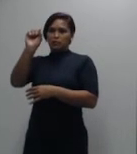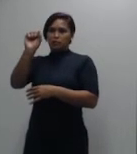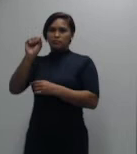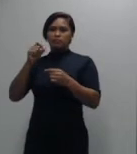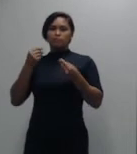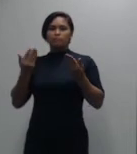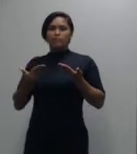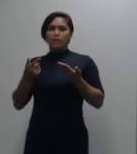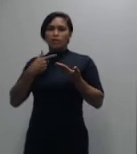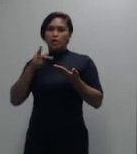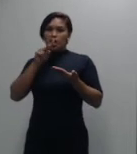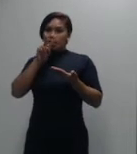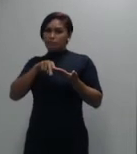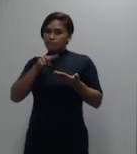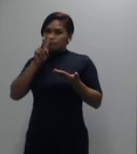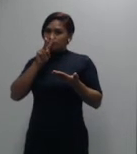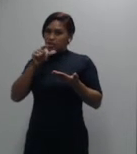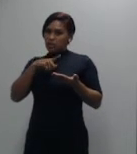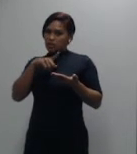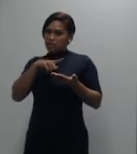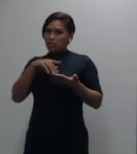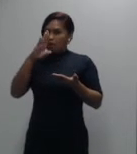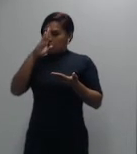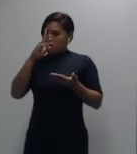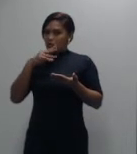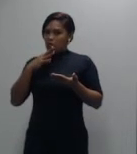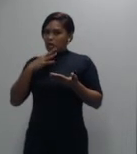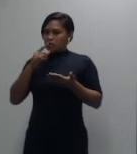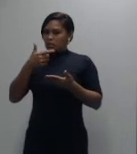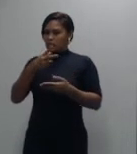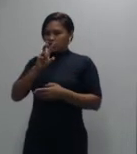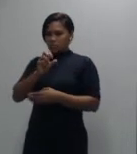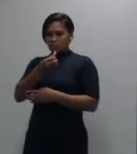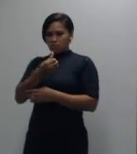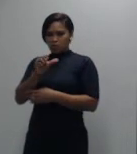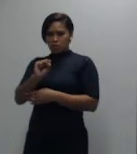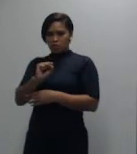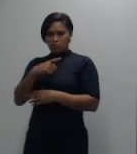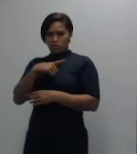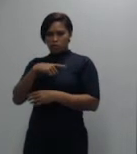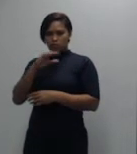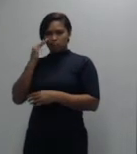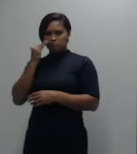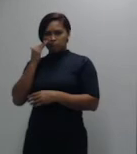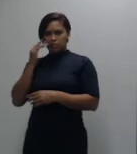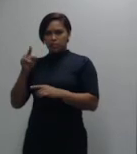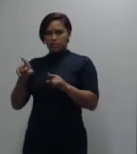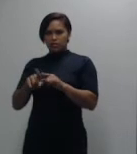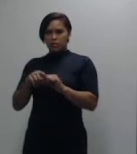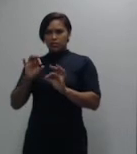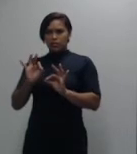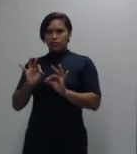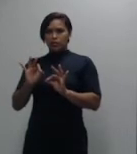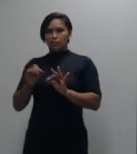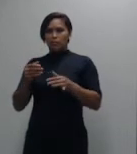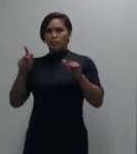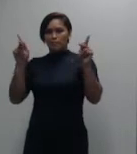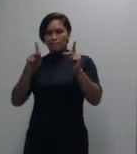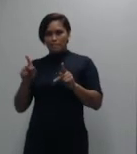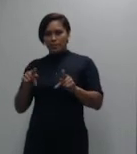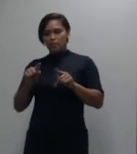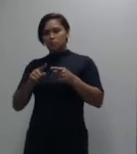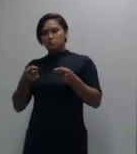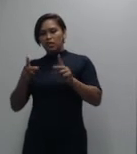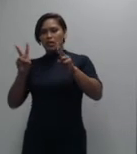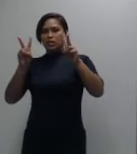vossa excelência é tem pleno conhecimento que as uma 568 pressupõe entendimento é Pacífico mas em